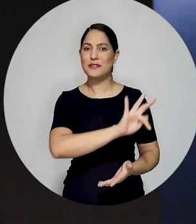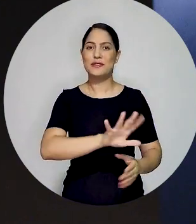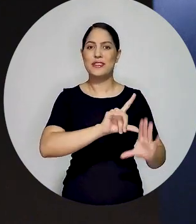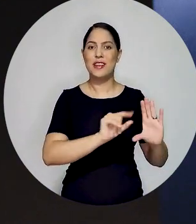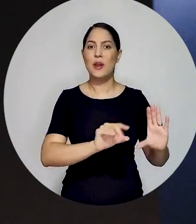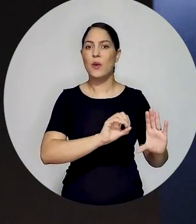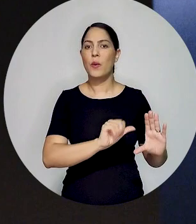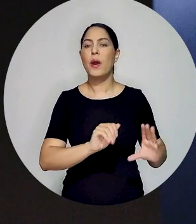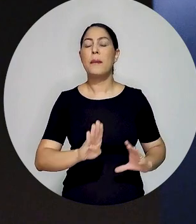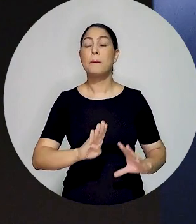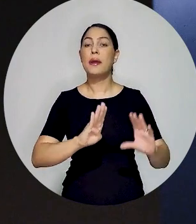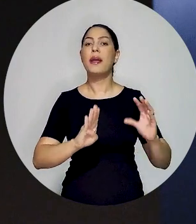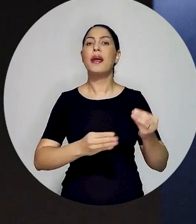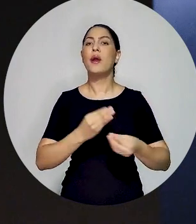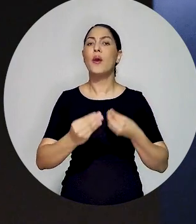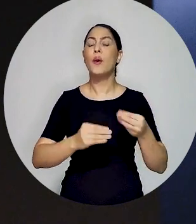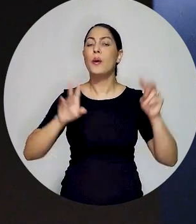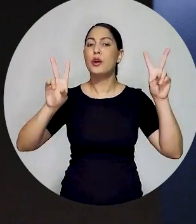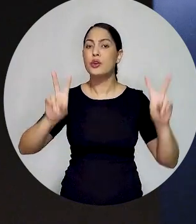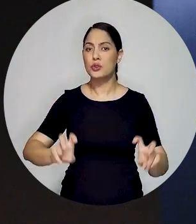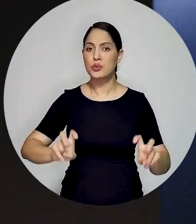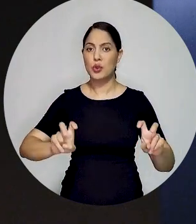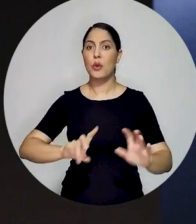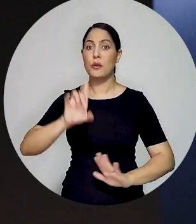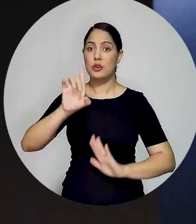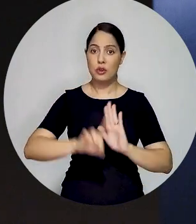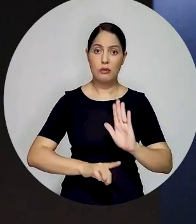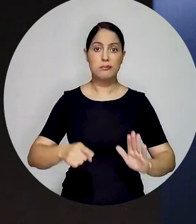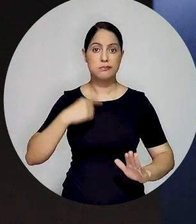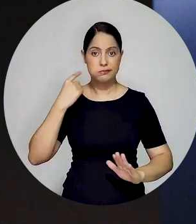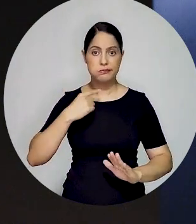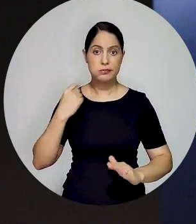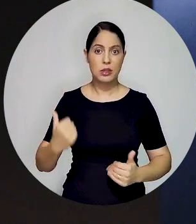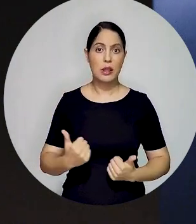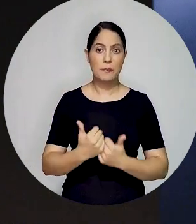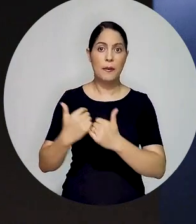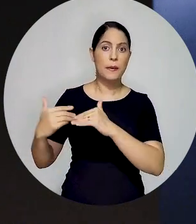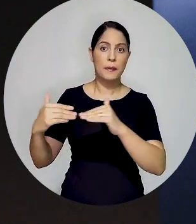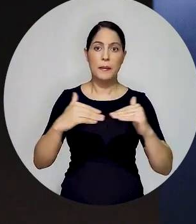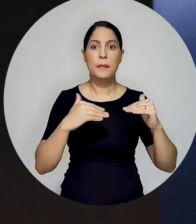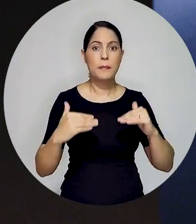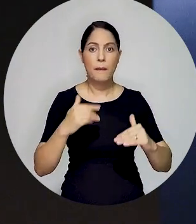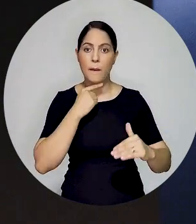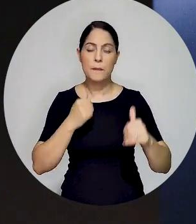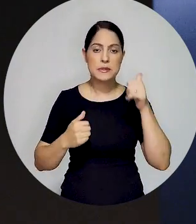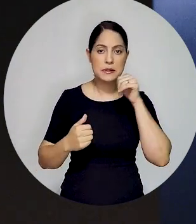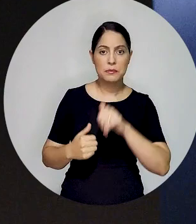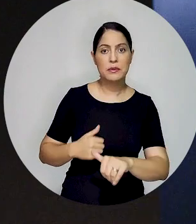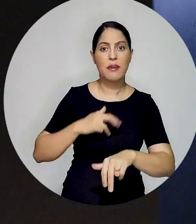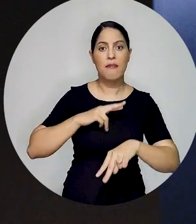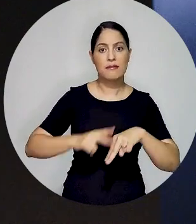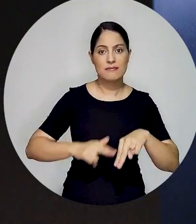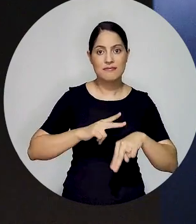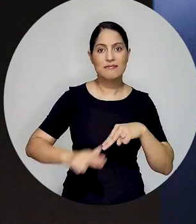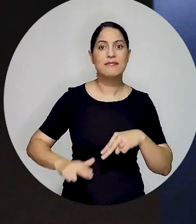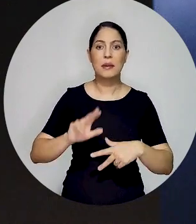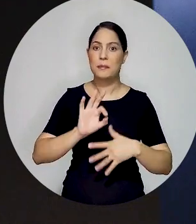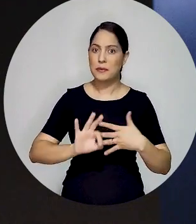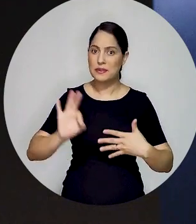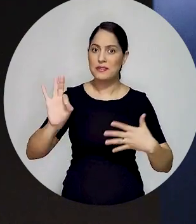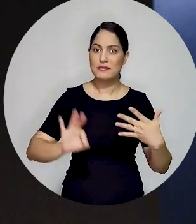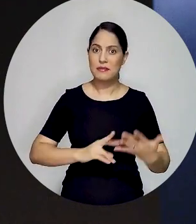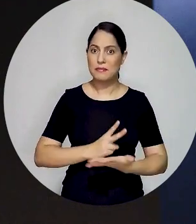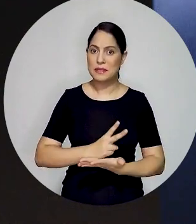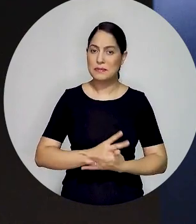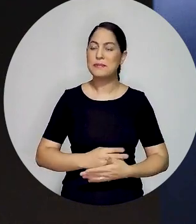medidas adotadas pelo Conselho Federal para a defesa das prerrogativas e promoção da paridade de gênero nos cargos da